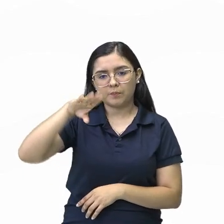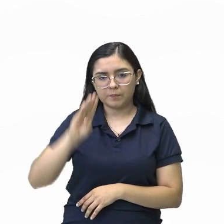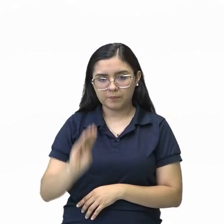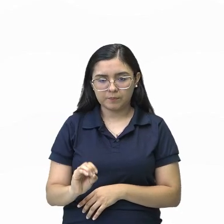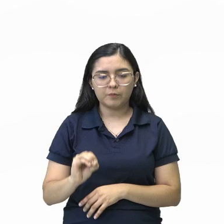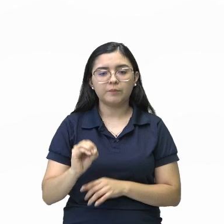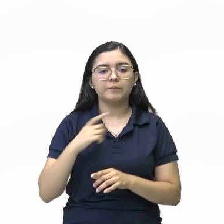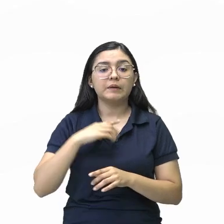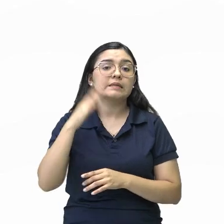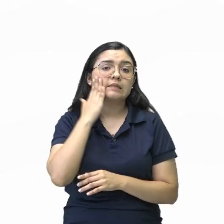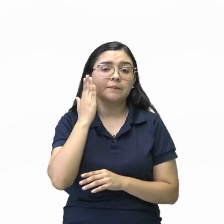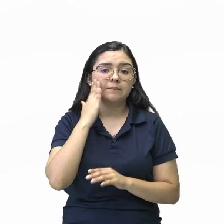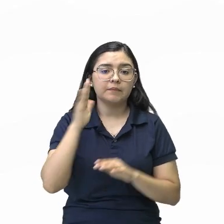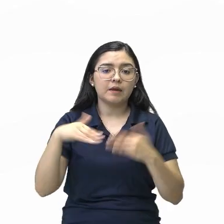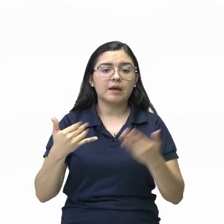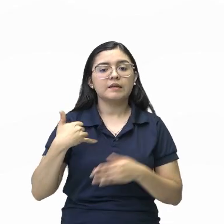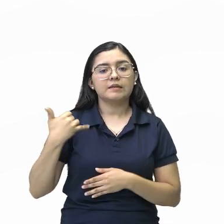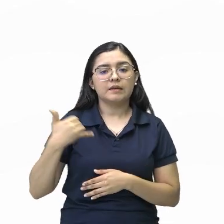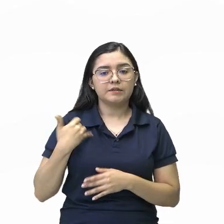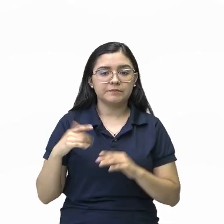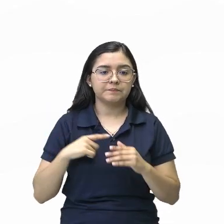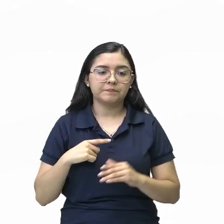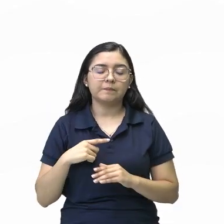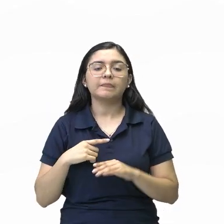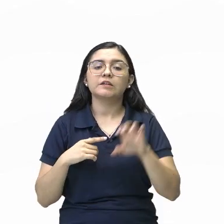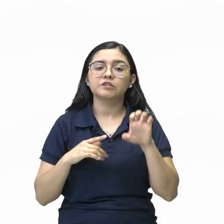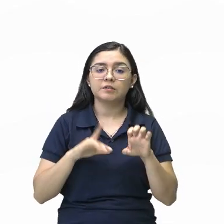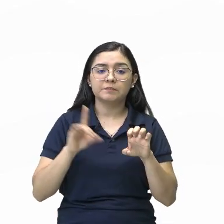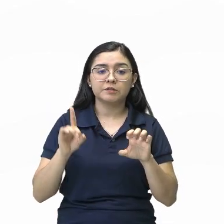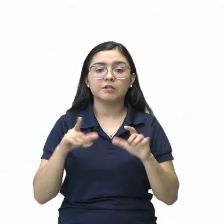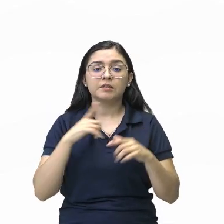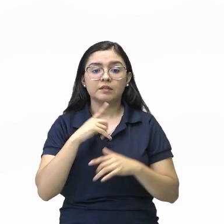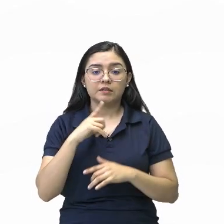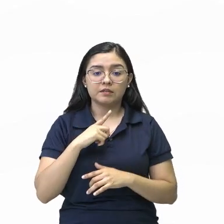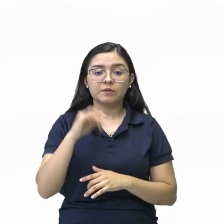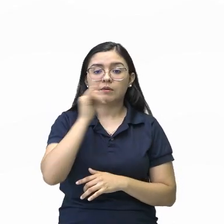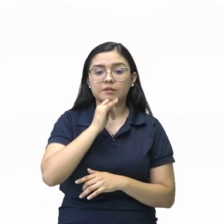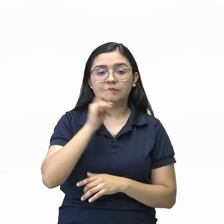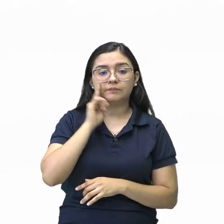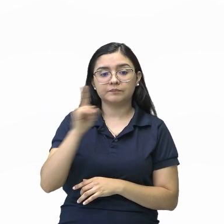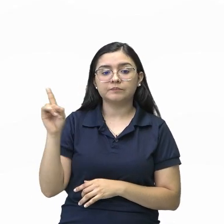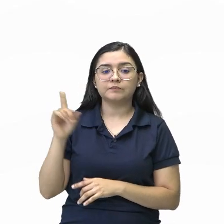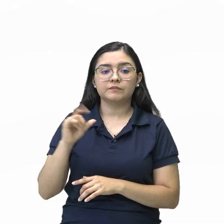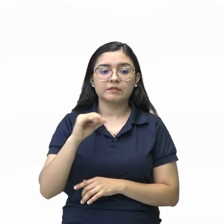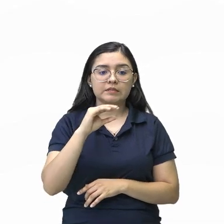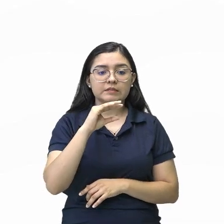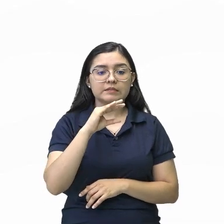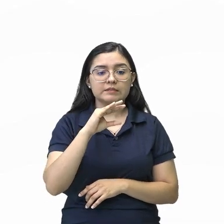estimar as idades. Da esquerda para a direita, nós temos o exemplo aí da presença do carbono